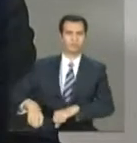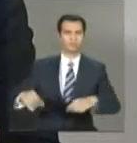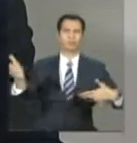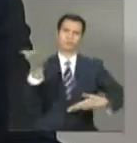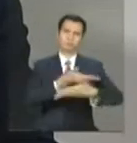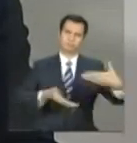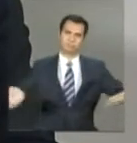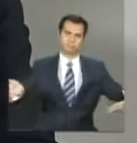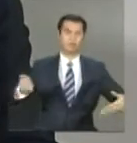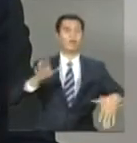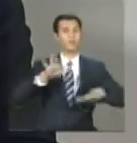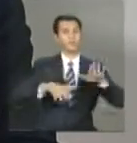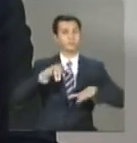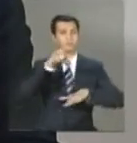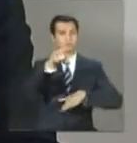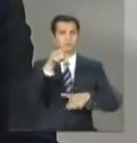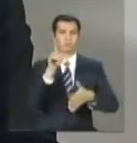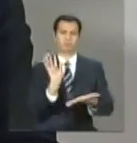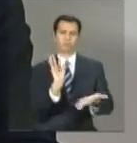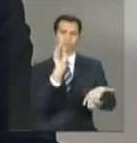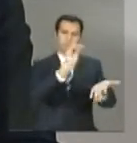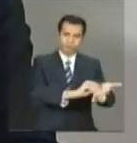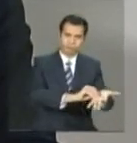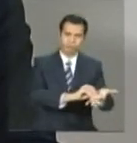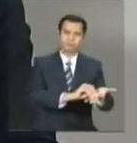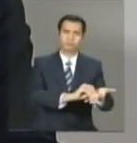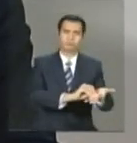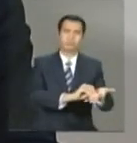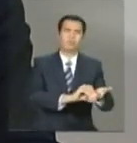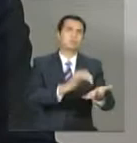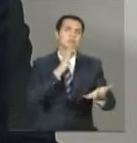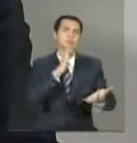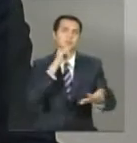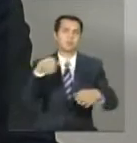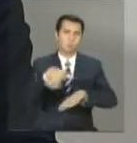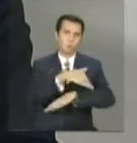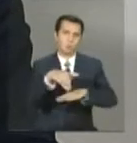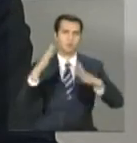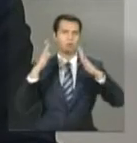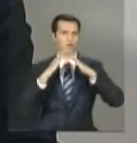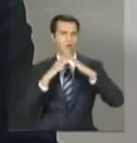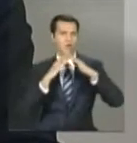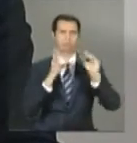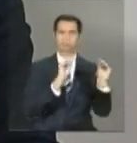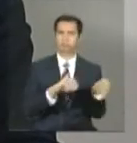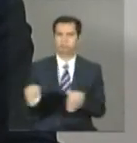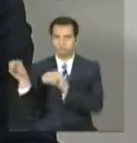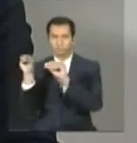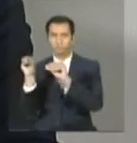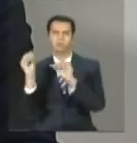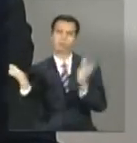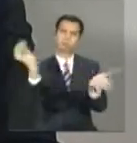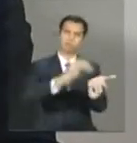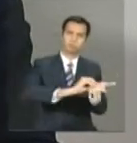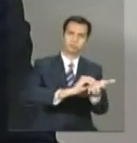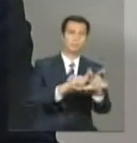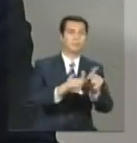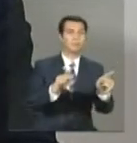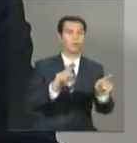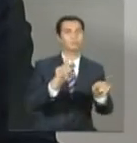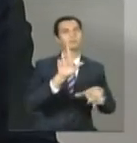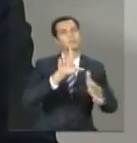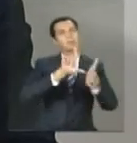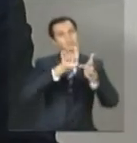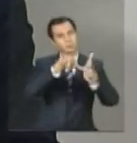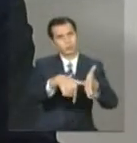você fazer uma alteração no cadastro, mudar de domicílio, de município, e essa alteração demorar para repercutir